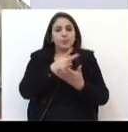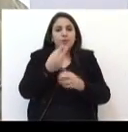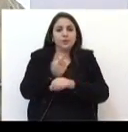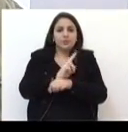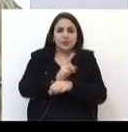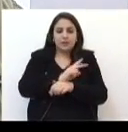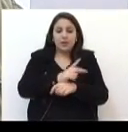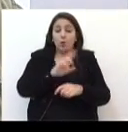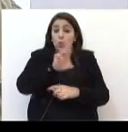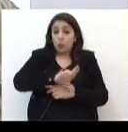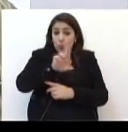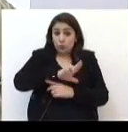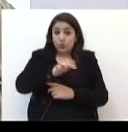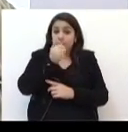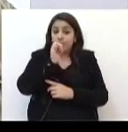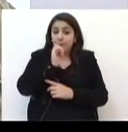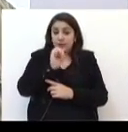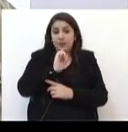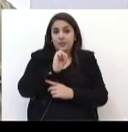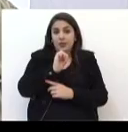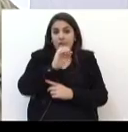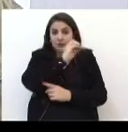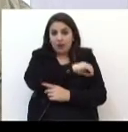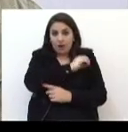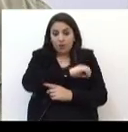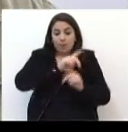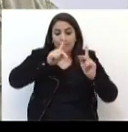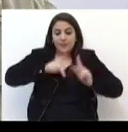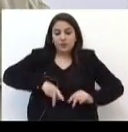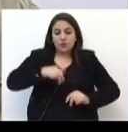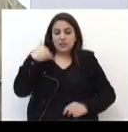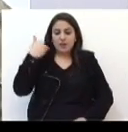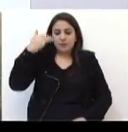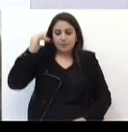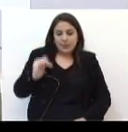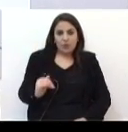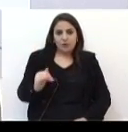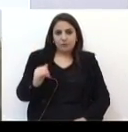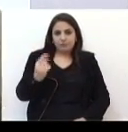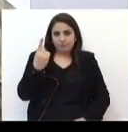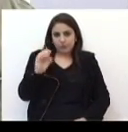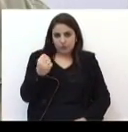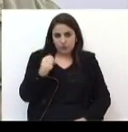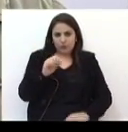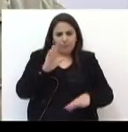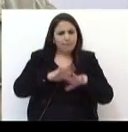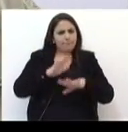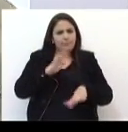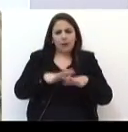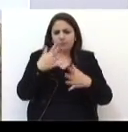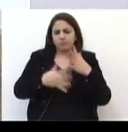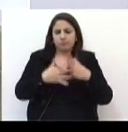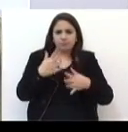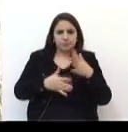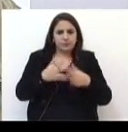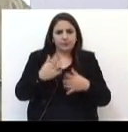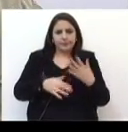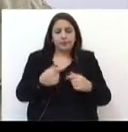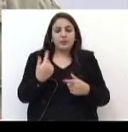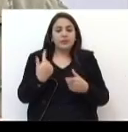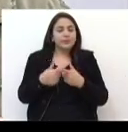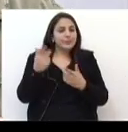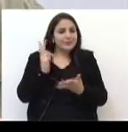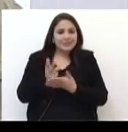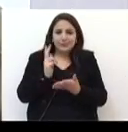fiscalizar justamente o consumo de bebida alcoólica para menores de 18 anos, que seria os que mais se prejudicam mesmo. Então,